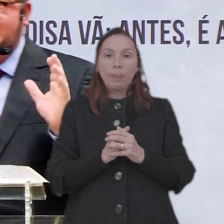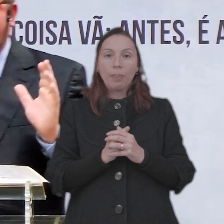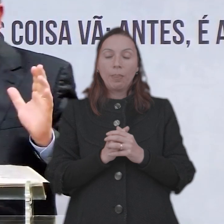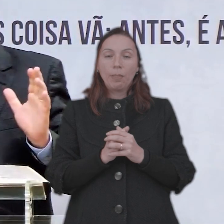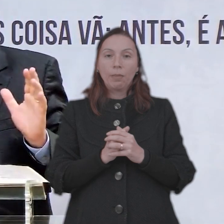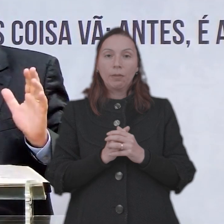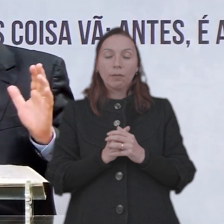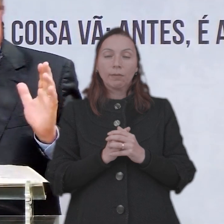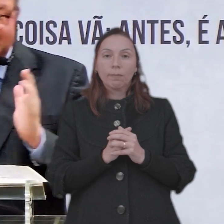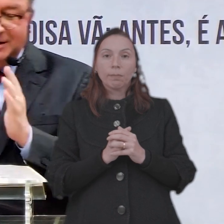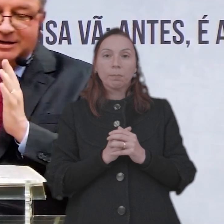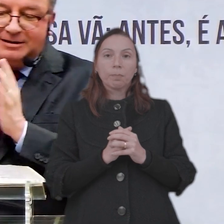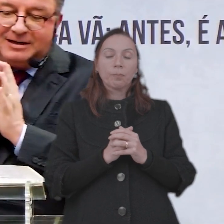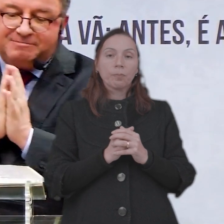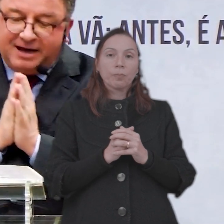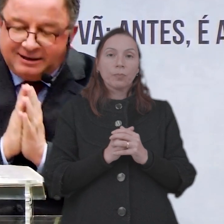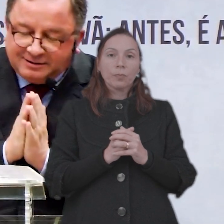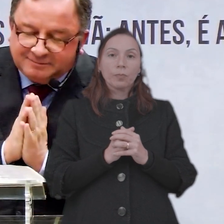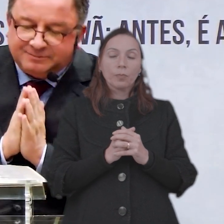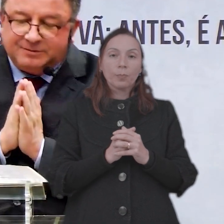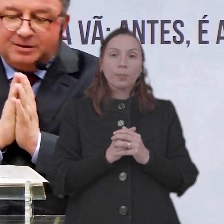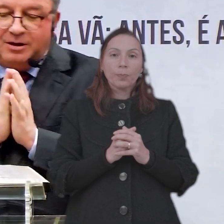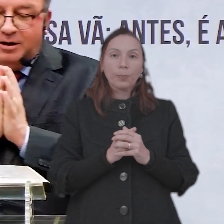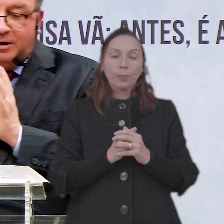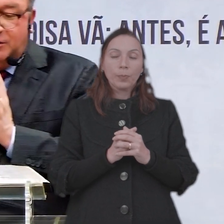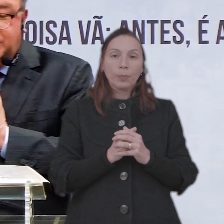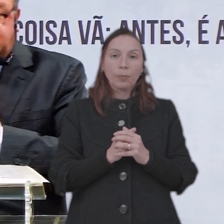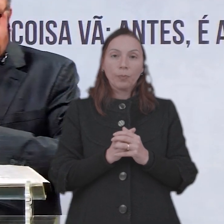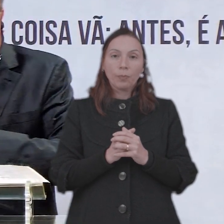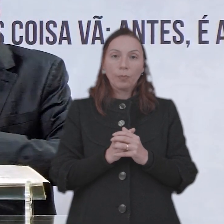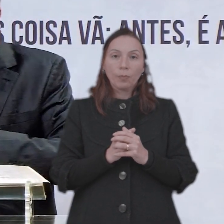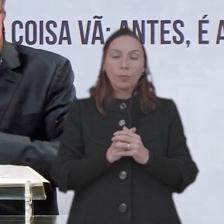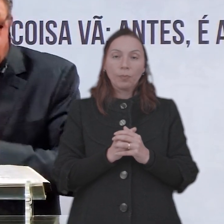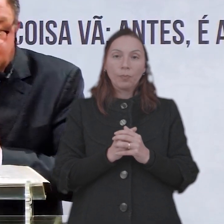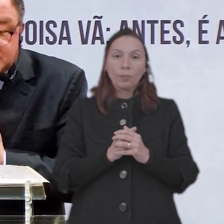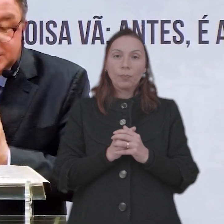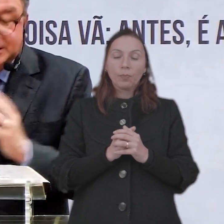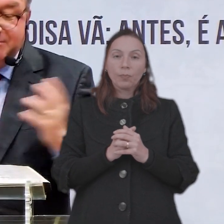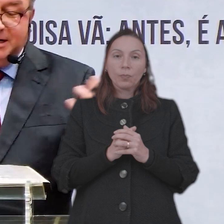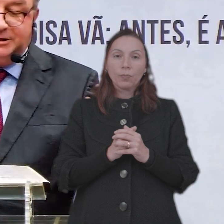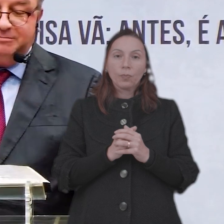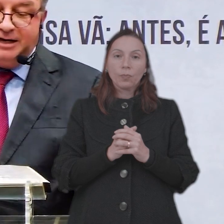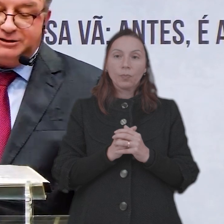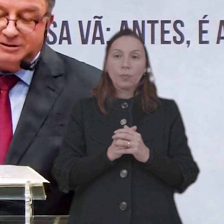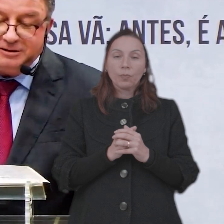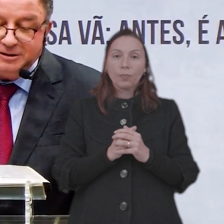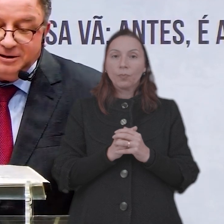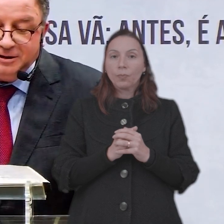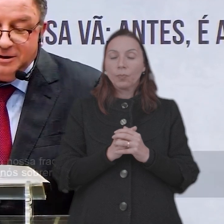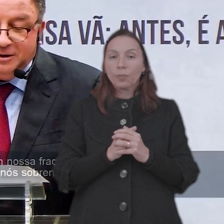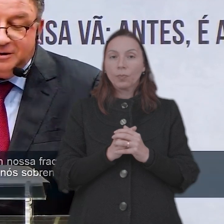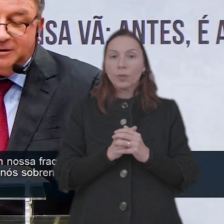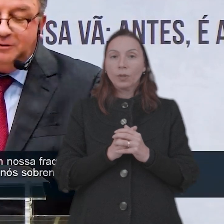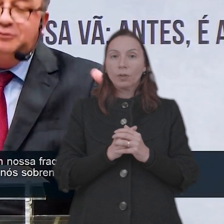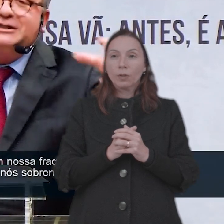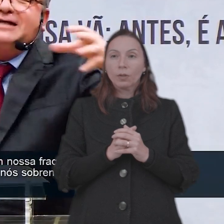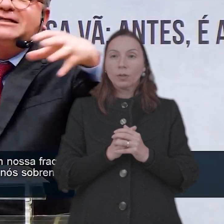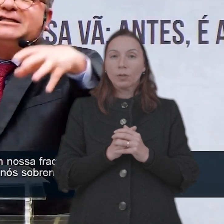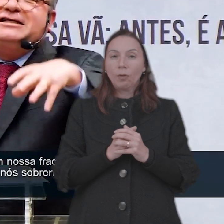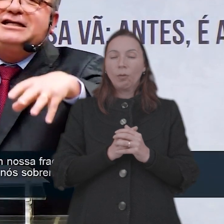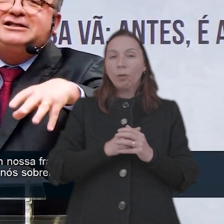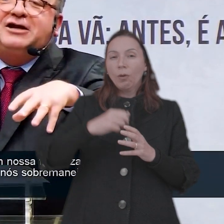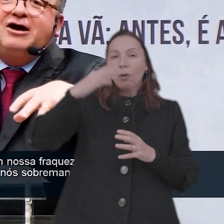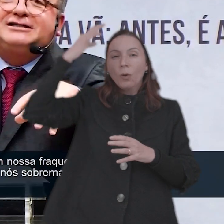preste atenção. Também o Espírito, semelhantemente,